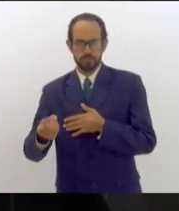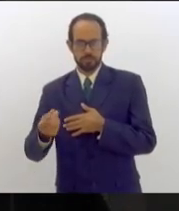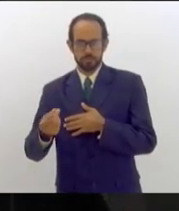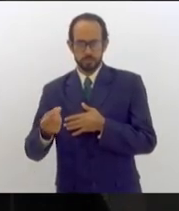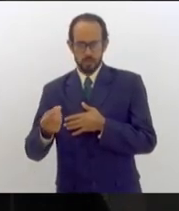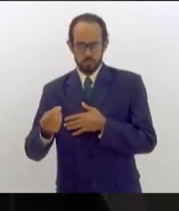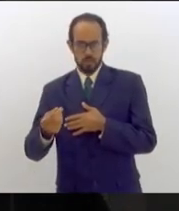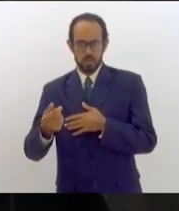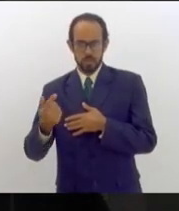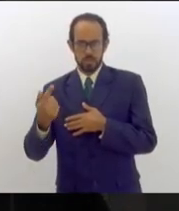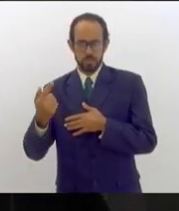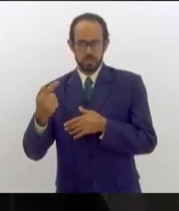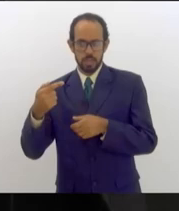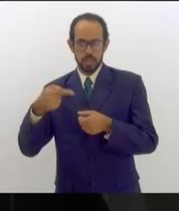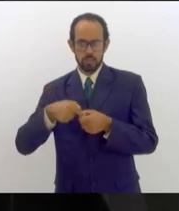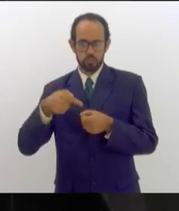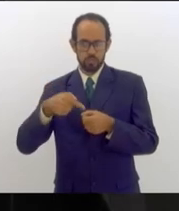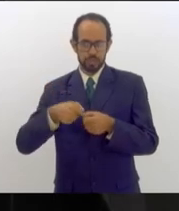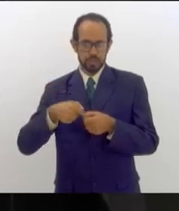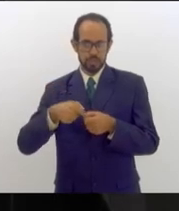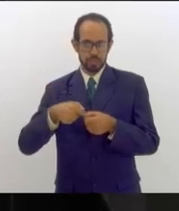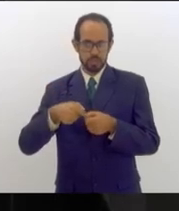da gasolina